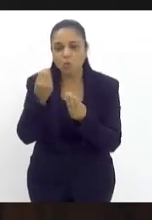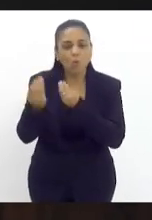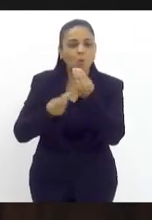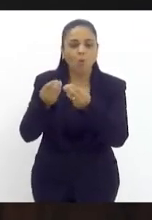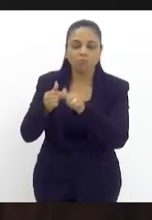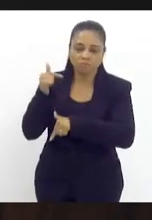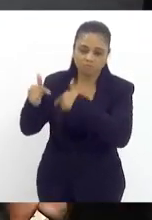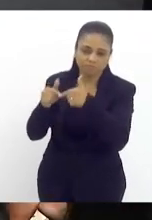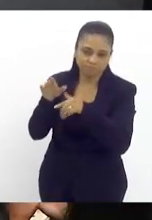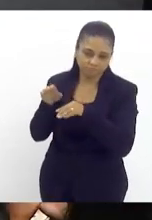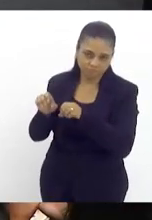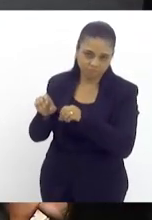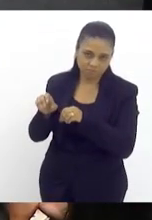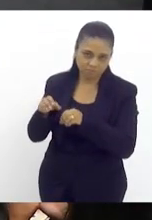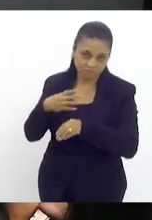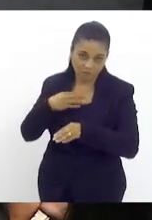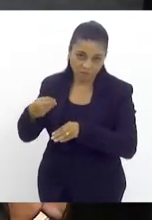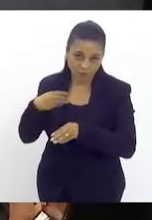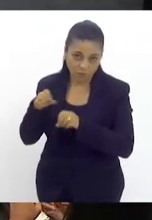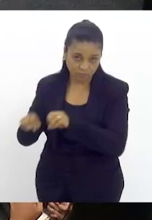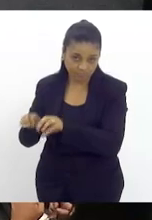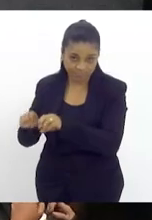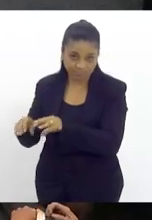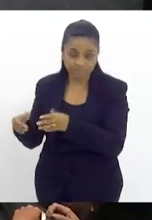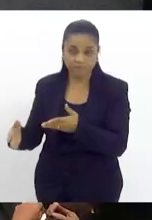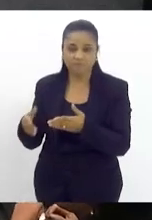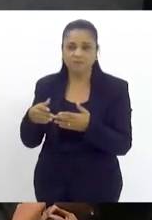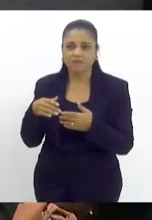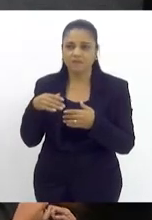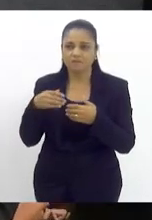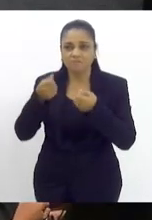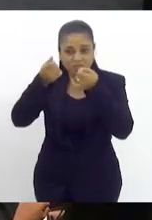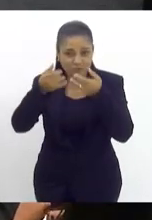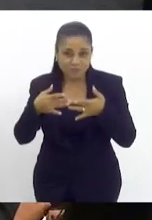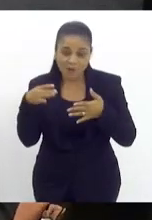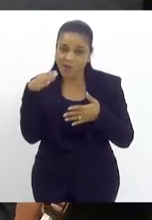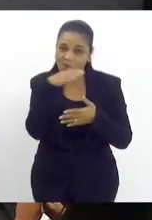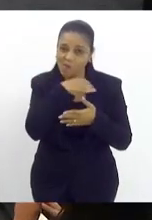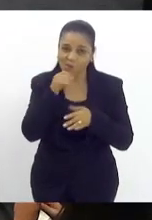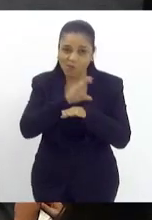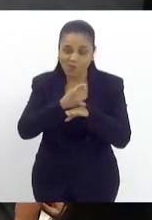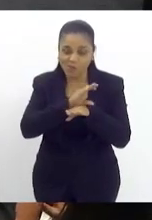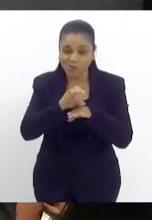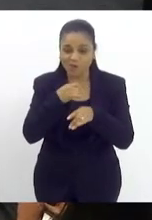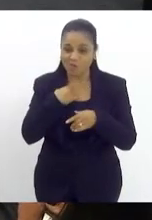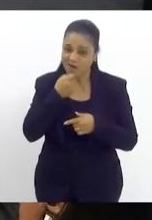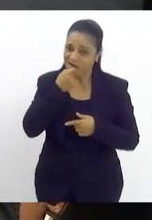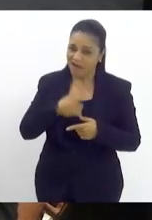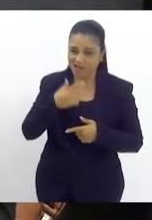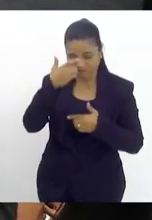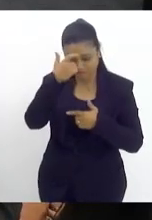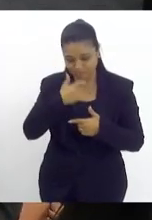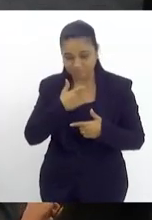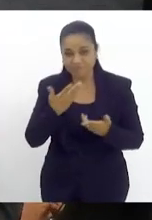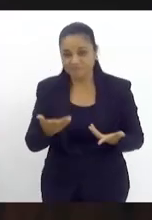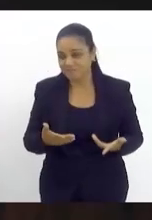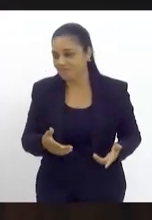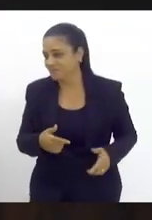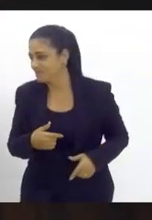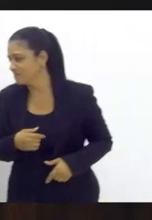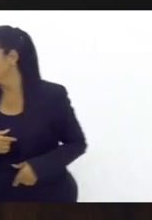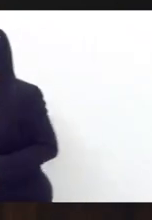os seus filhos. Quer falar alguma coisa sobre esse curso, professora, rapidamente? A senhora tem tempo. Ah, gente, fiquei até sem graça aqui agora. Olha, repito, ela não me pediu,